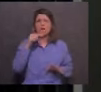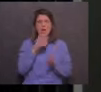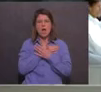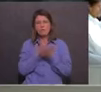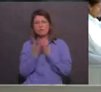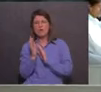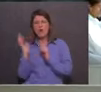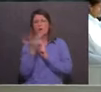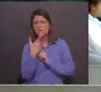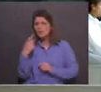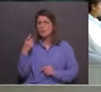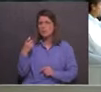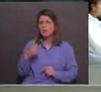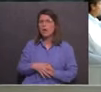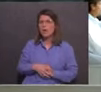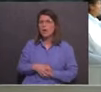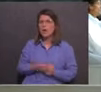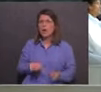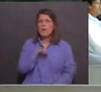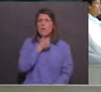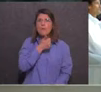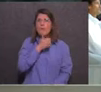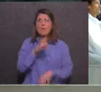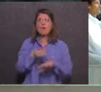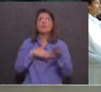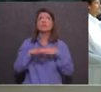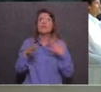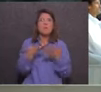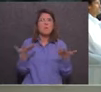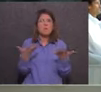apóstolos: que havemos de fazer, irmãos?